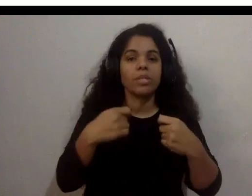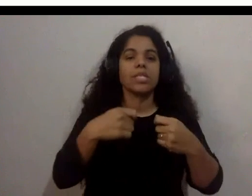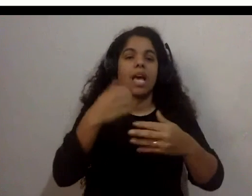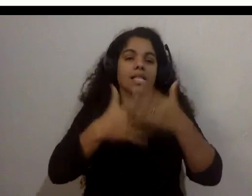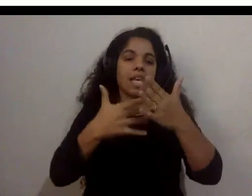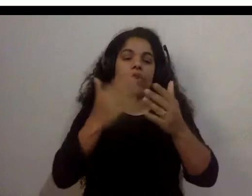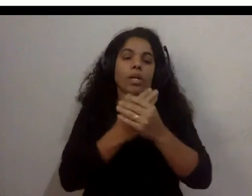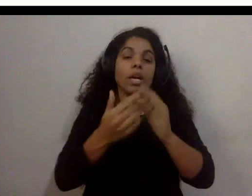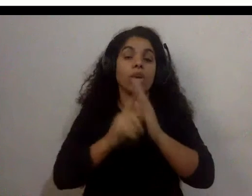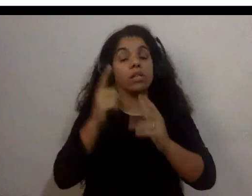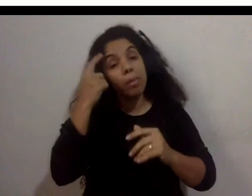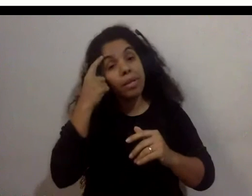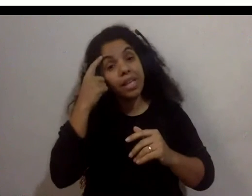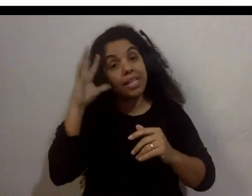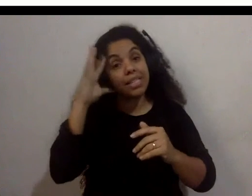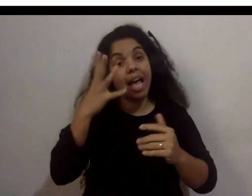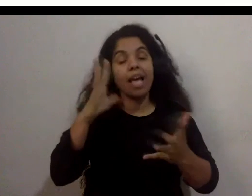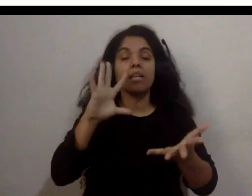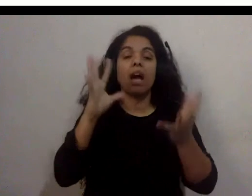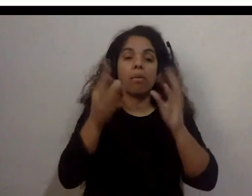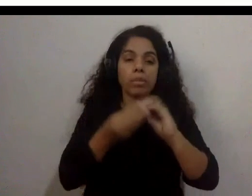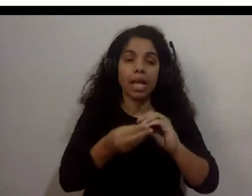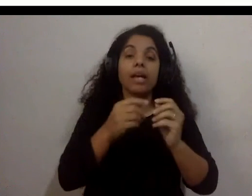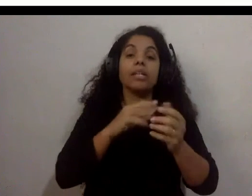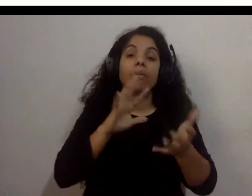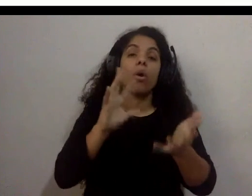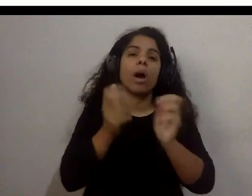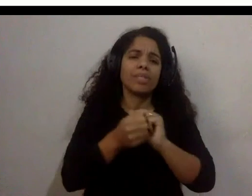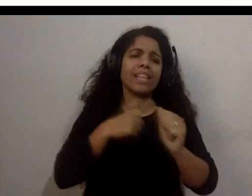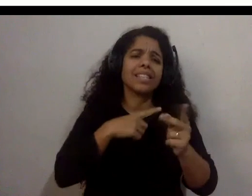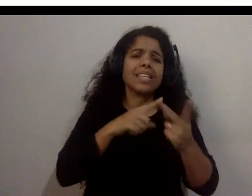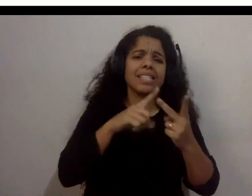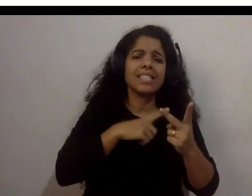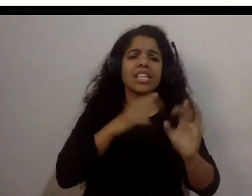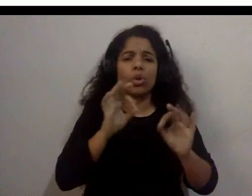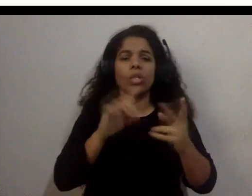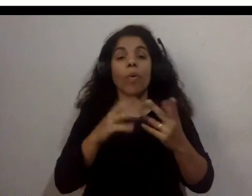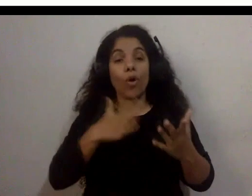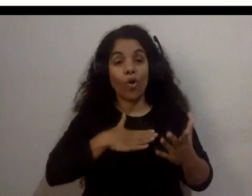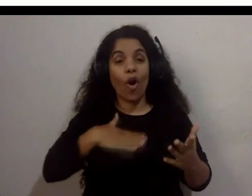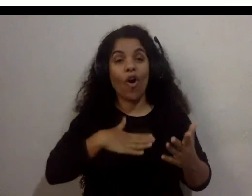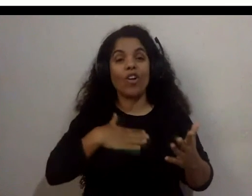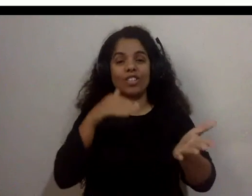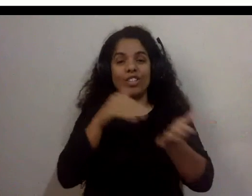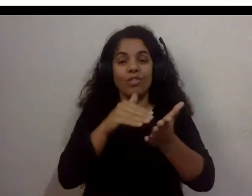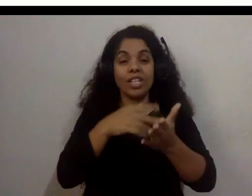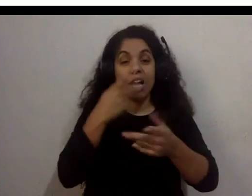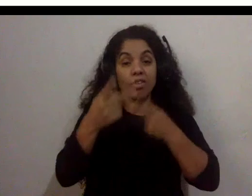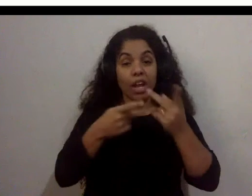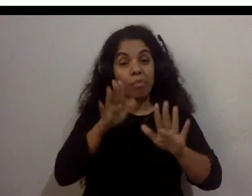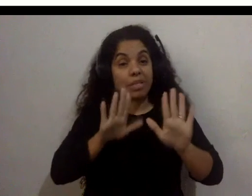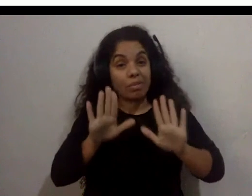disso, eu trabalhava com a ideia abstrata de que ele existia ou não. Eu gosto de fazer, no final, algumas